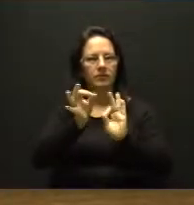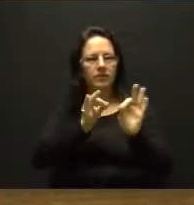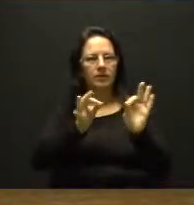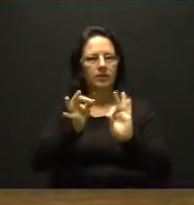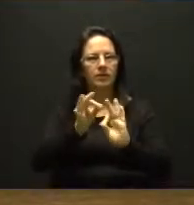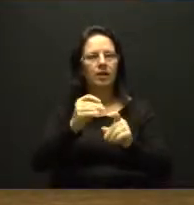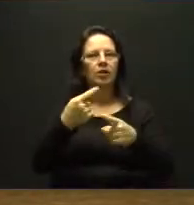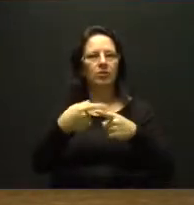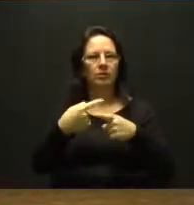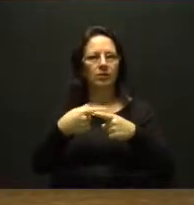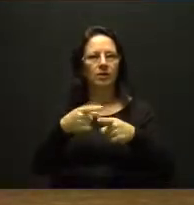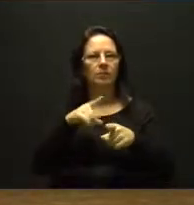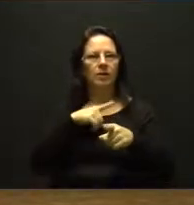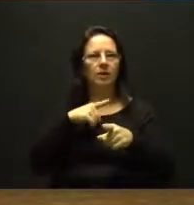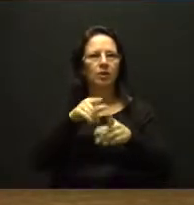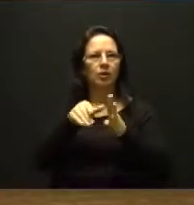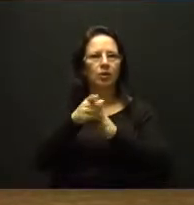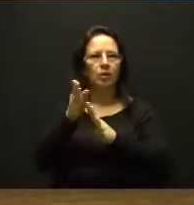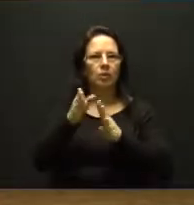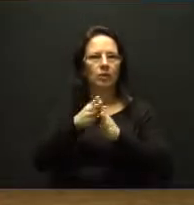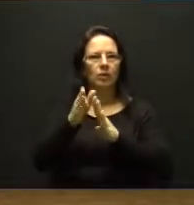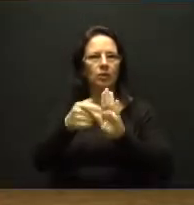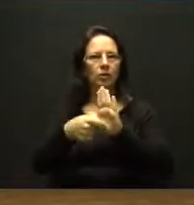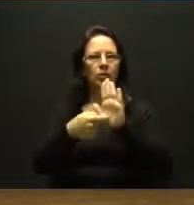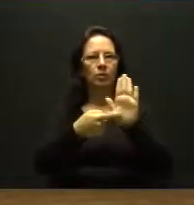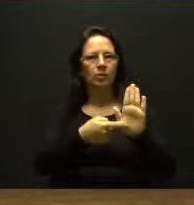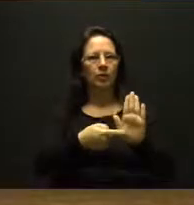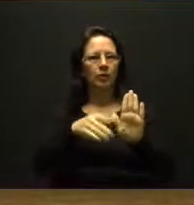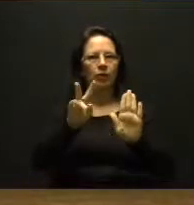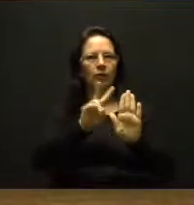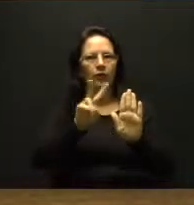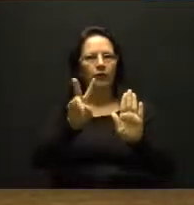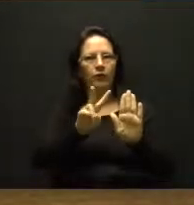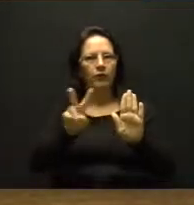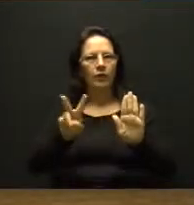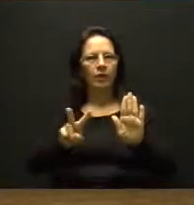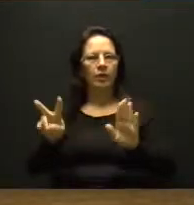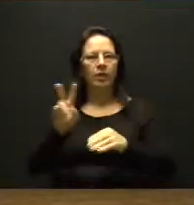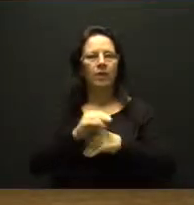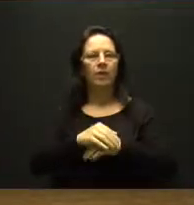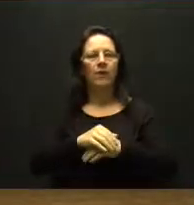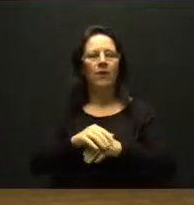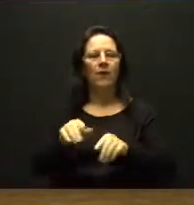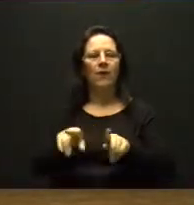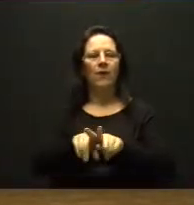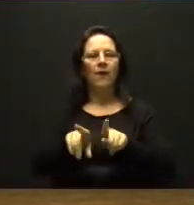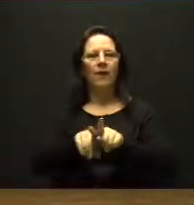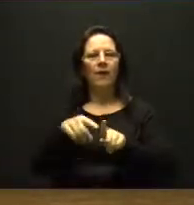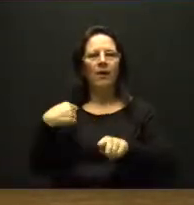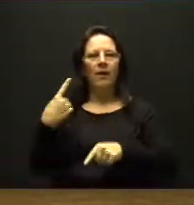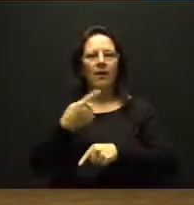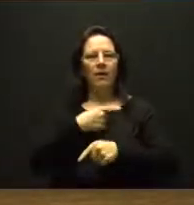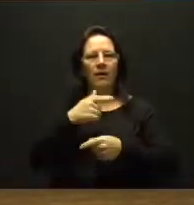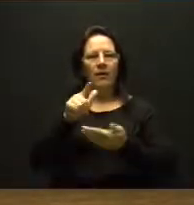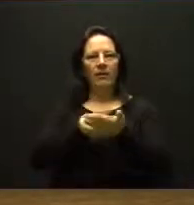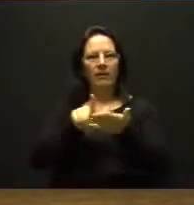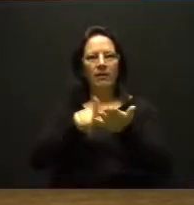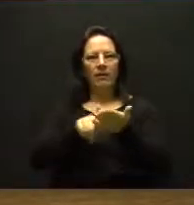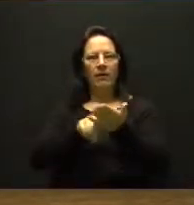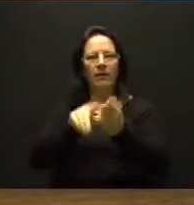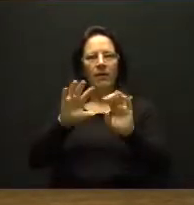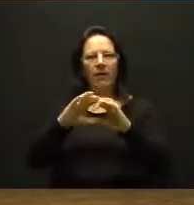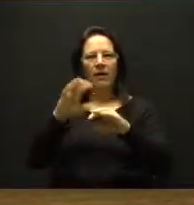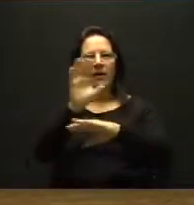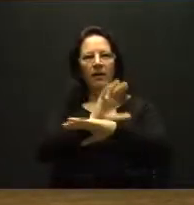porque conselho se remete à representatividade fiscalização esse também é um dos nossos papéis outorgados pela